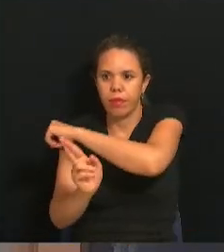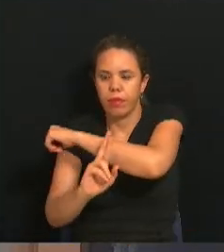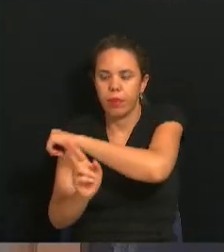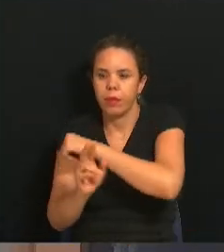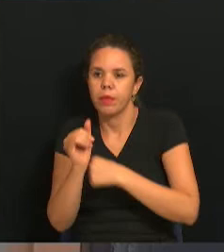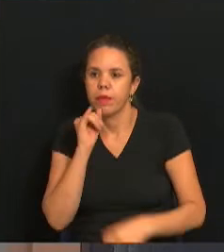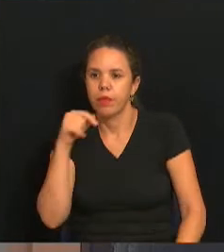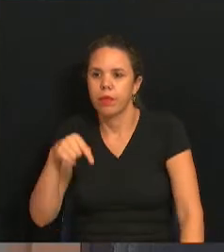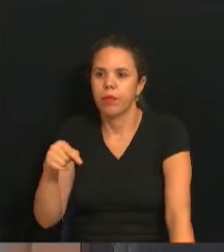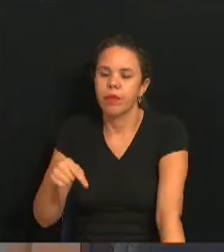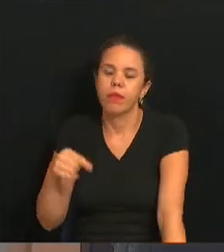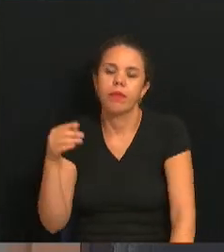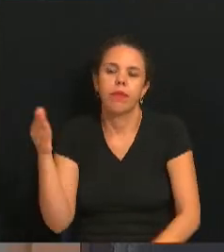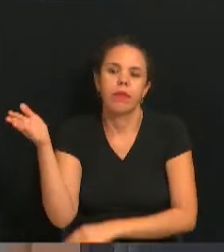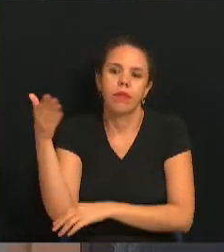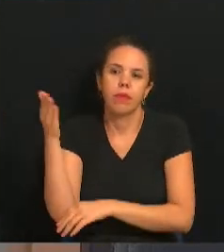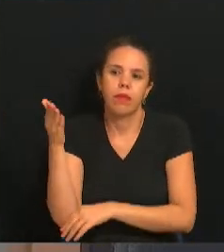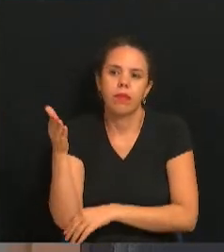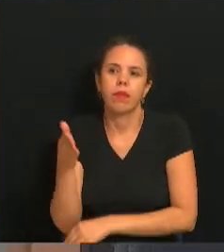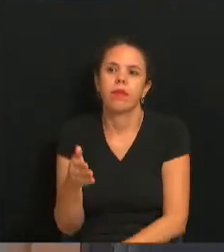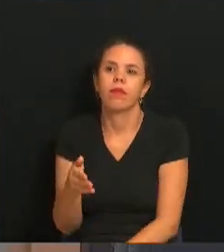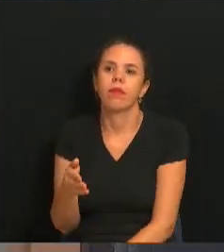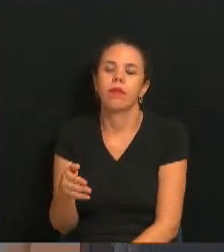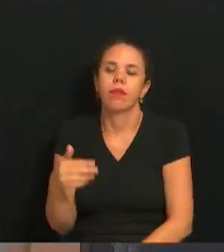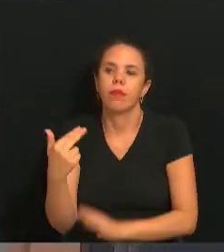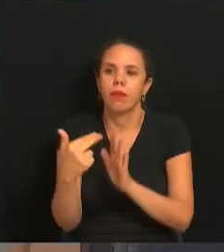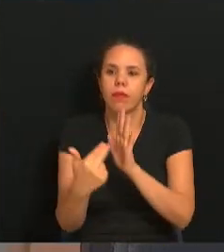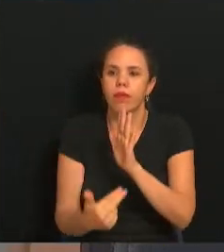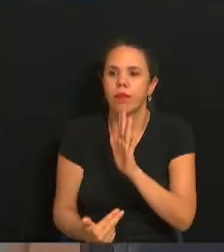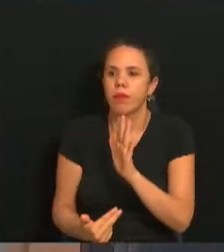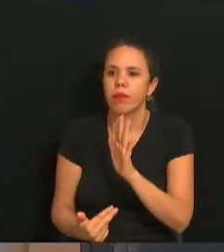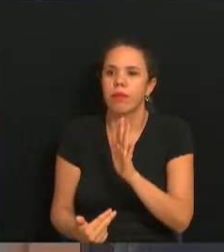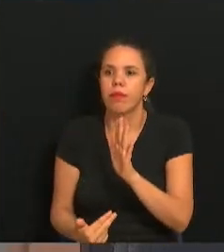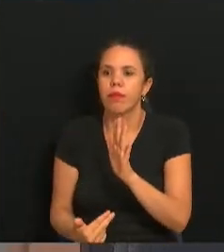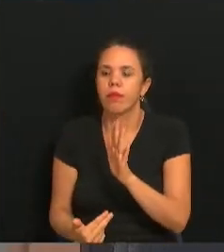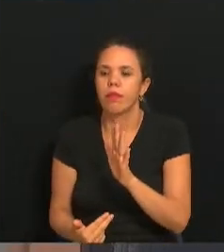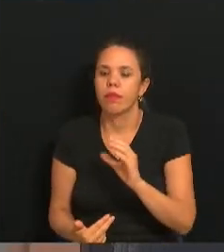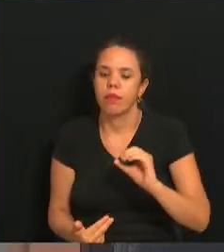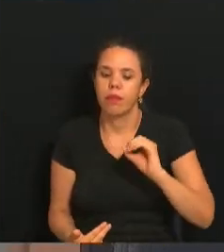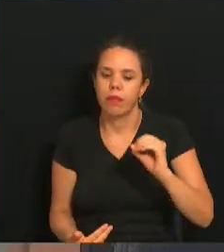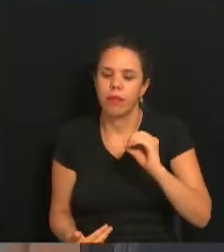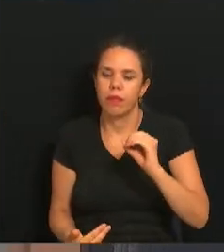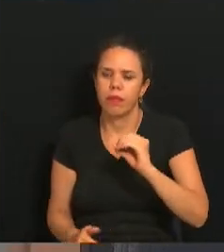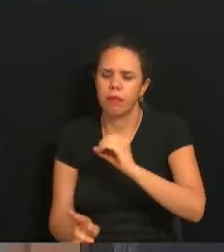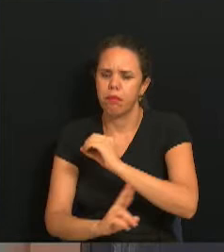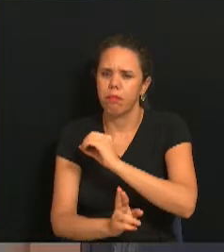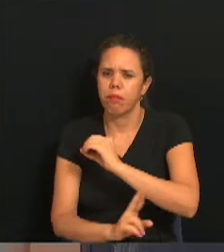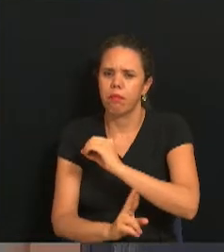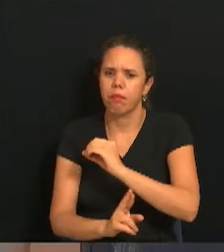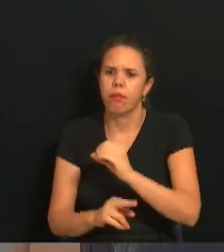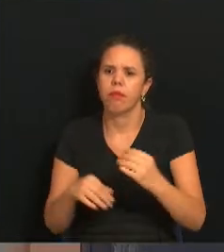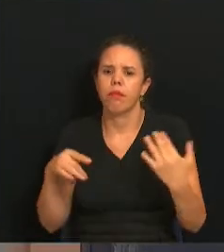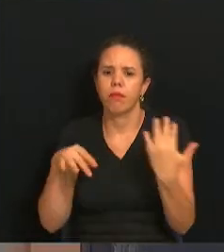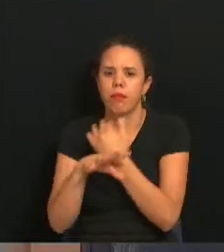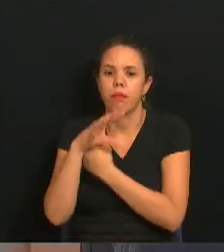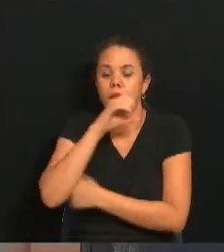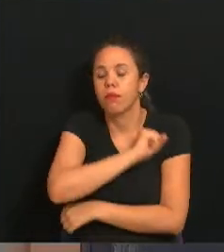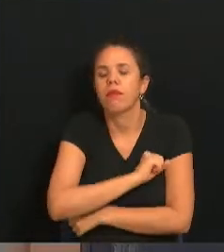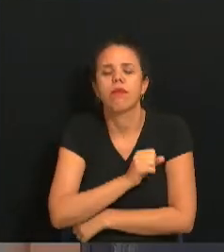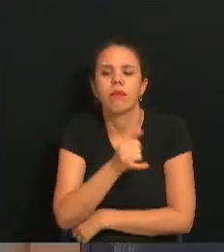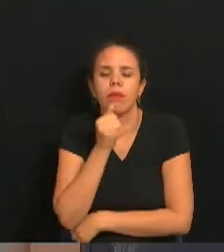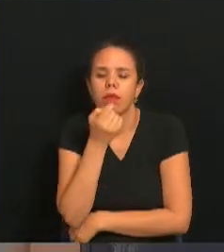a rodovia dos Bandeirantes, elas são classificadas como classe 0 de trânsito rápido, tendo quase